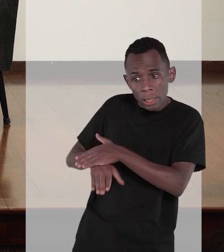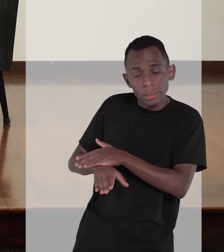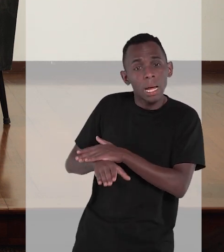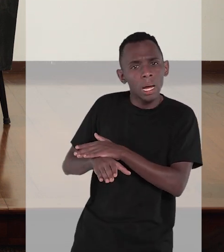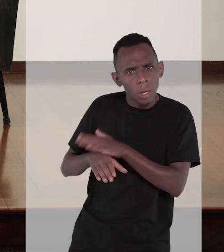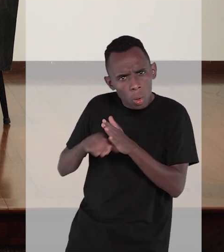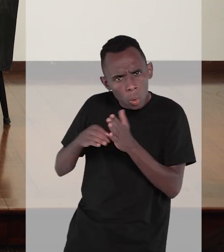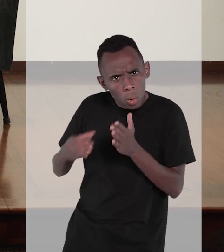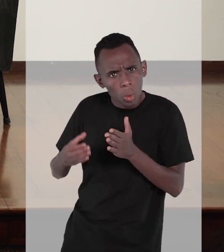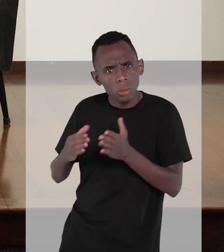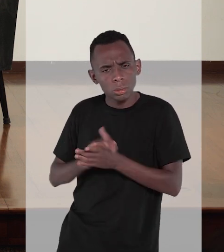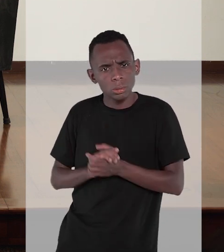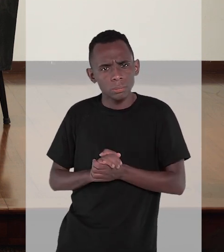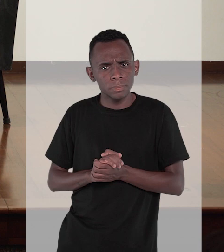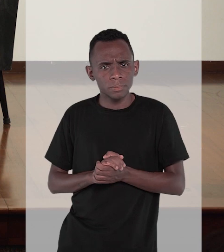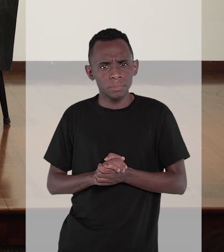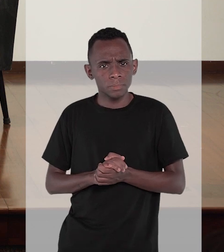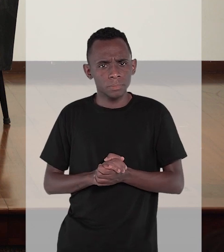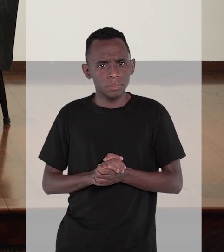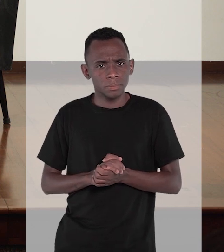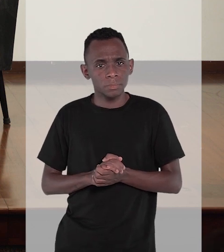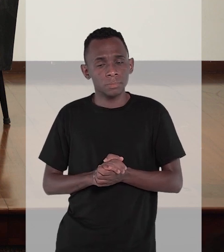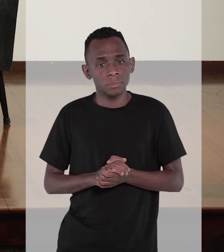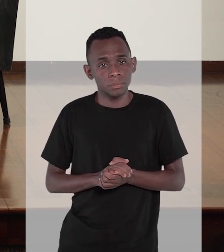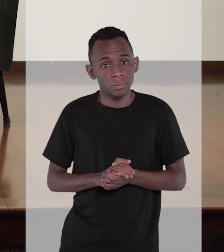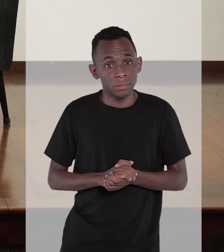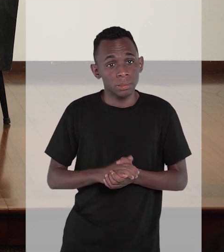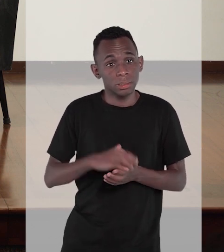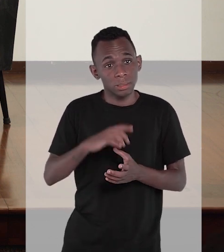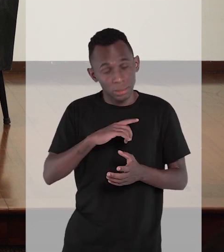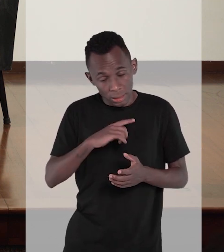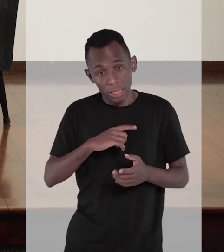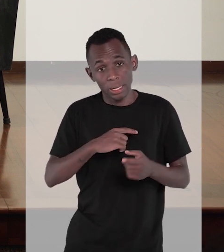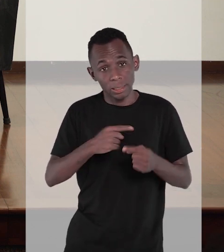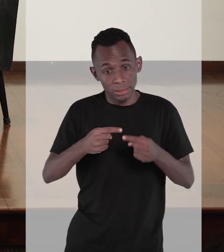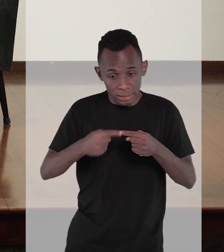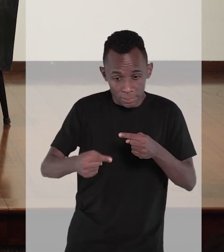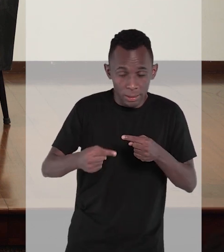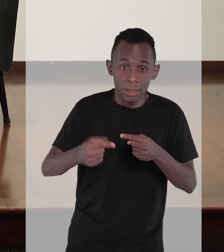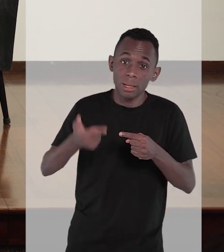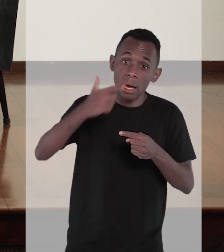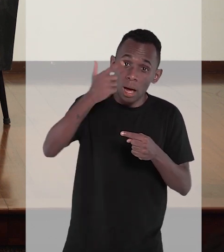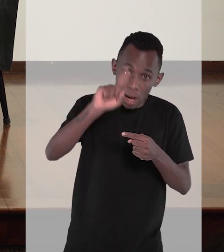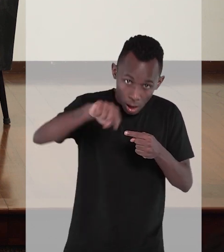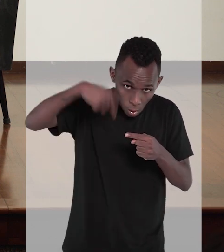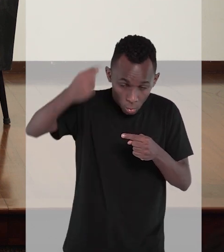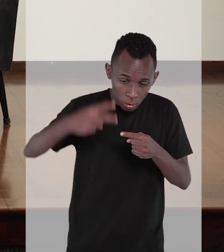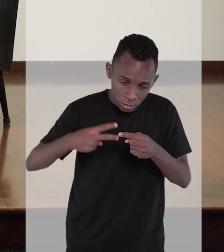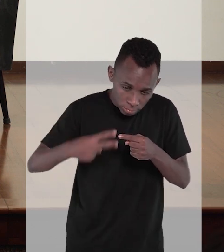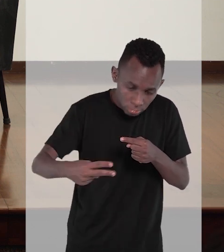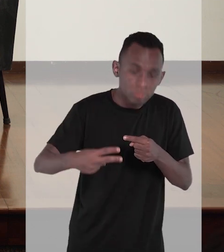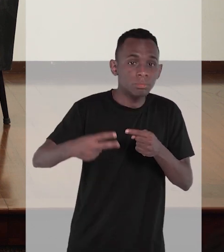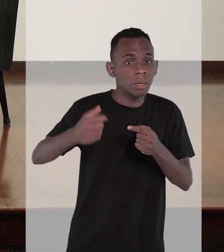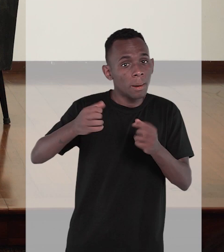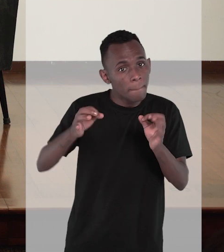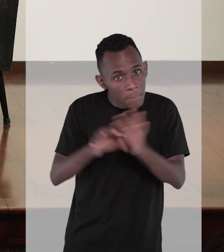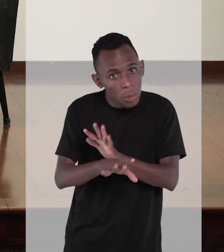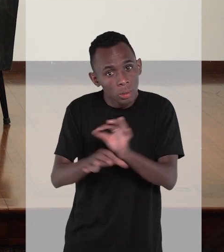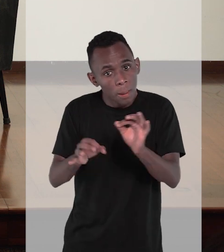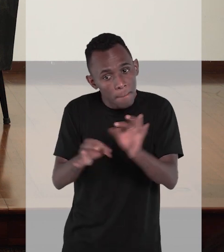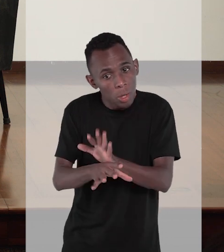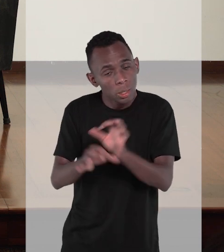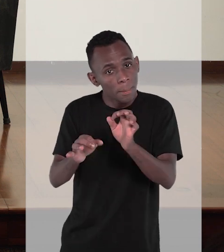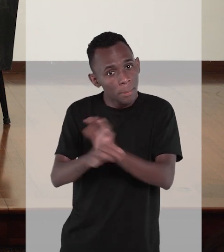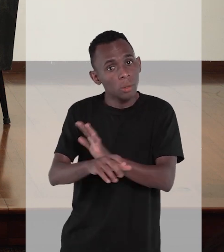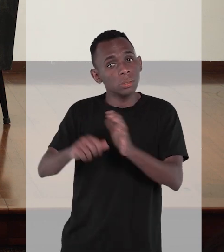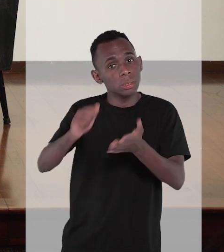crônicas de antecedência? Você é virginiano. Não, é assim. Tem a da semana e mais uma. A da semana e mais uma, né? Entendeu? A da semana e mais uma.